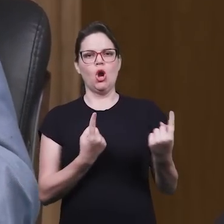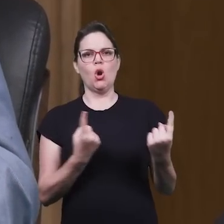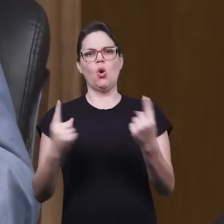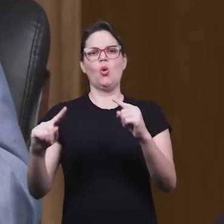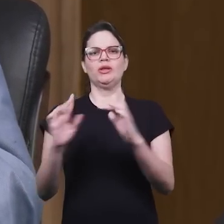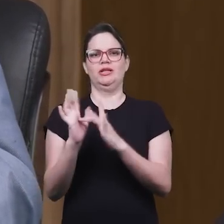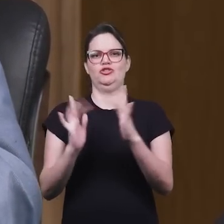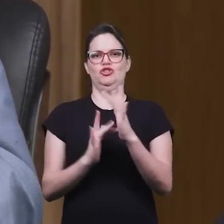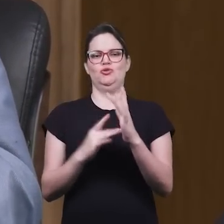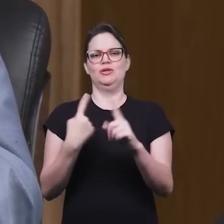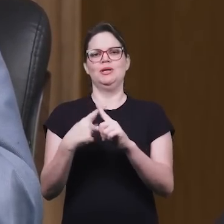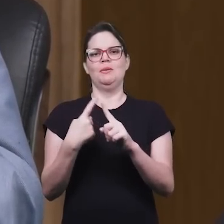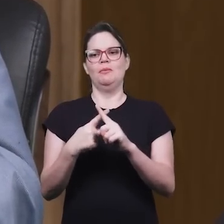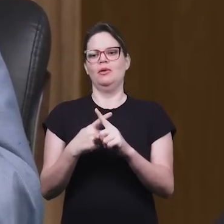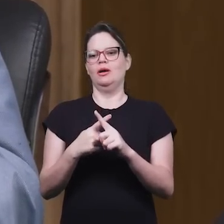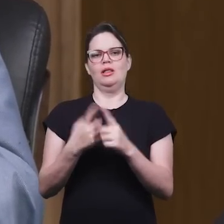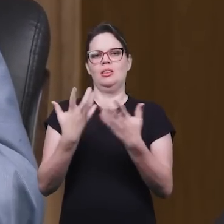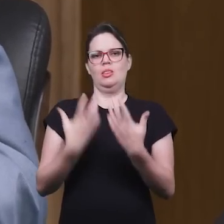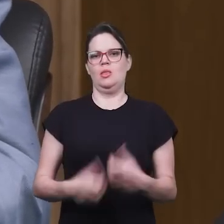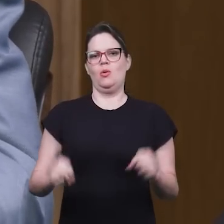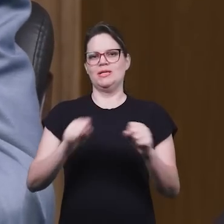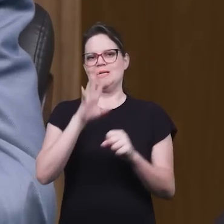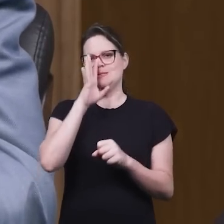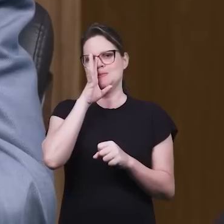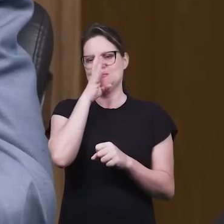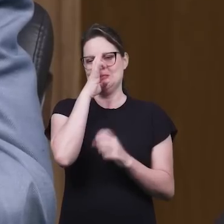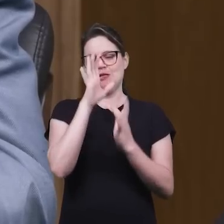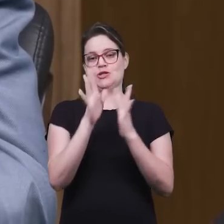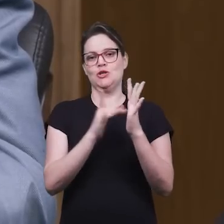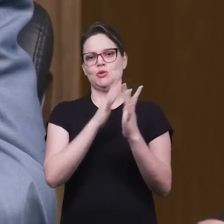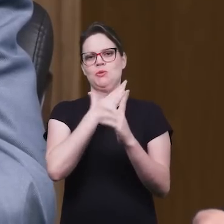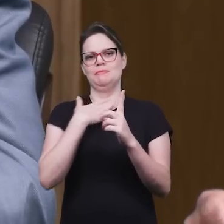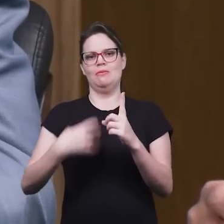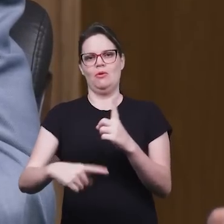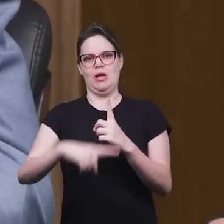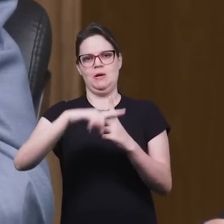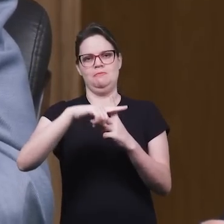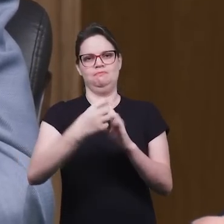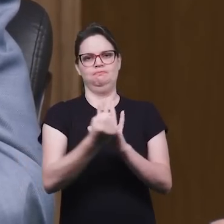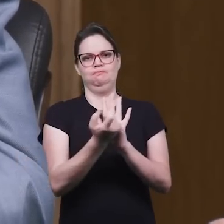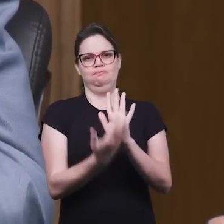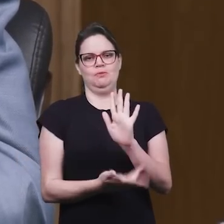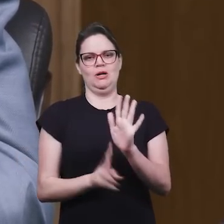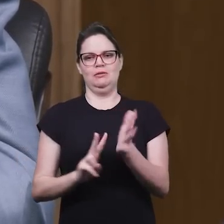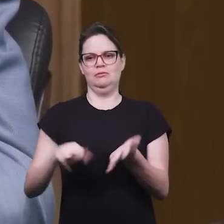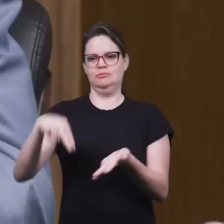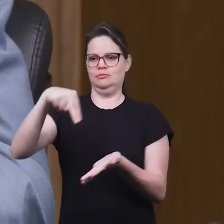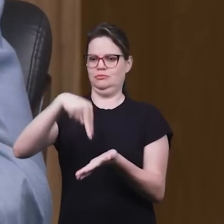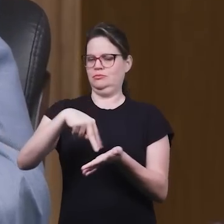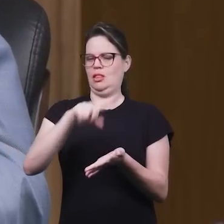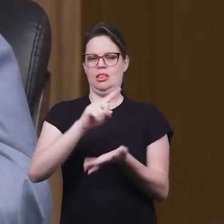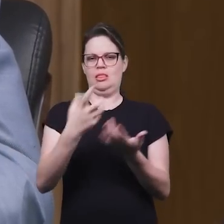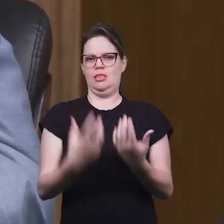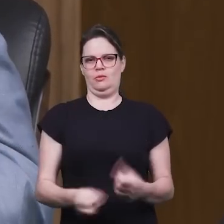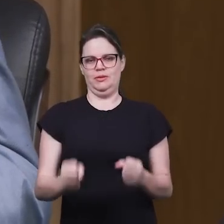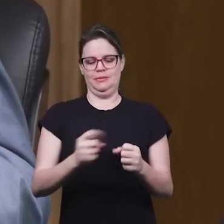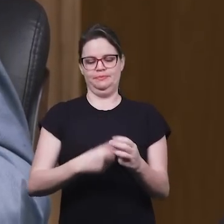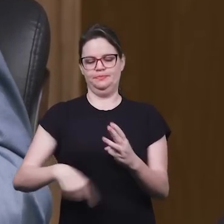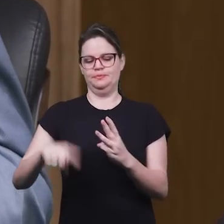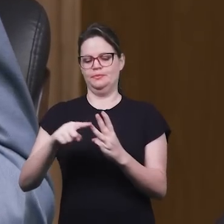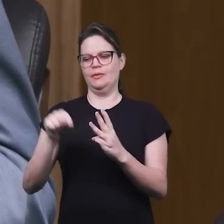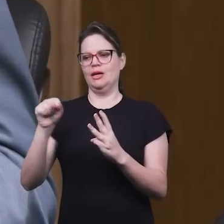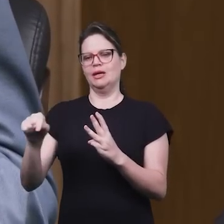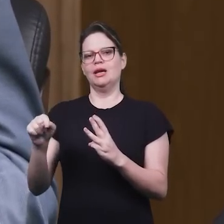a Jesus, ao seu sacrifício, a doutrina do sacrifício da morte e ressurreição. E